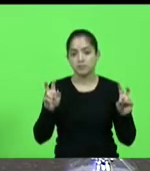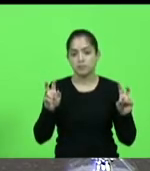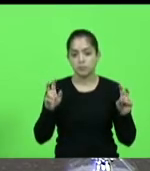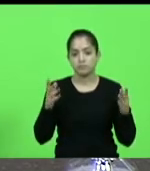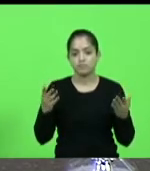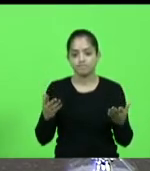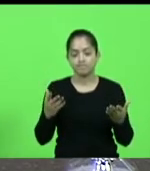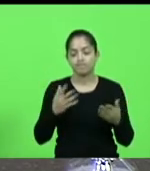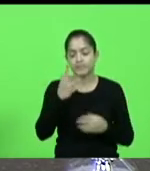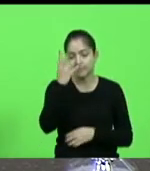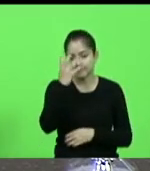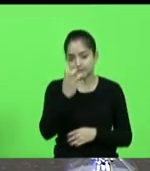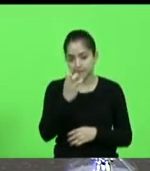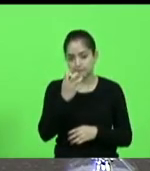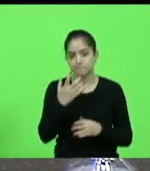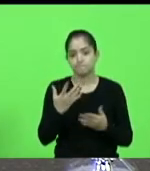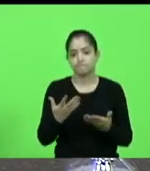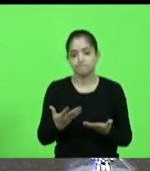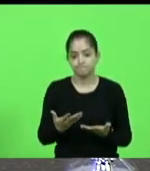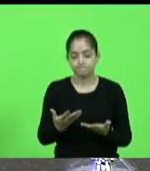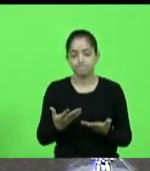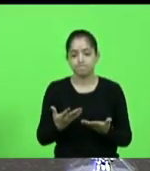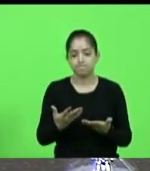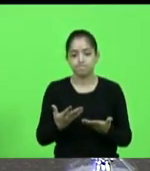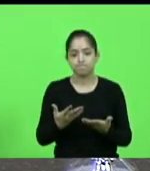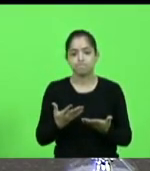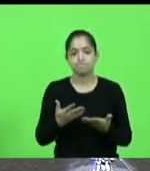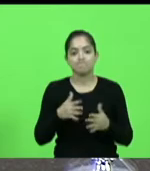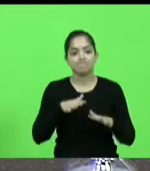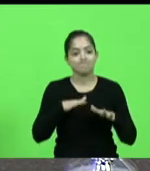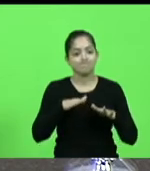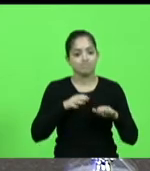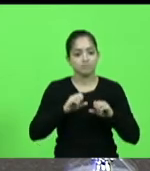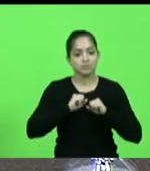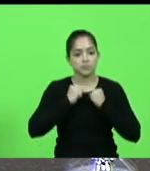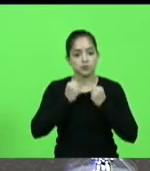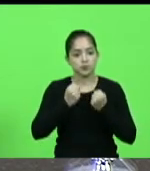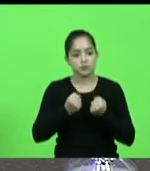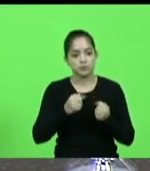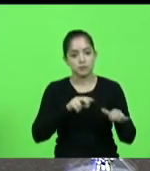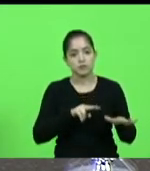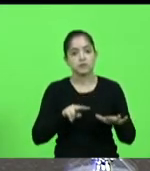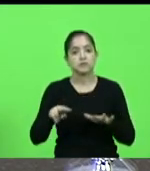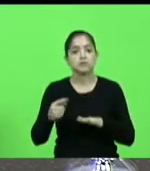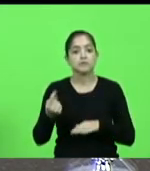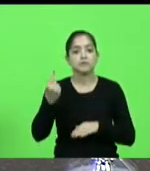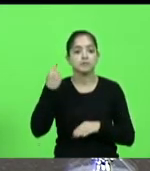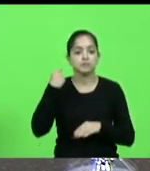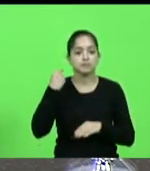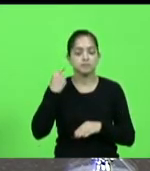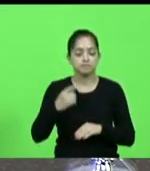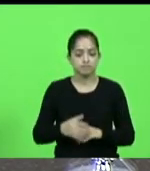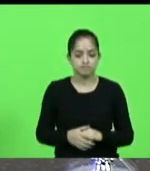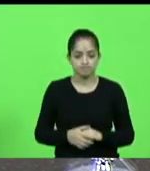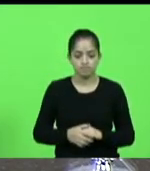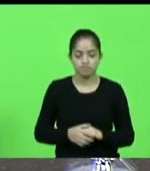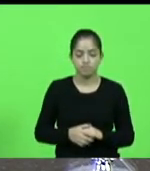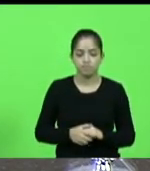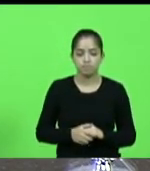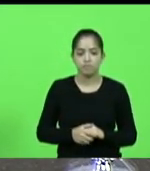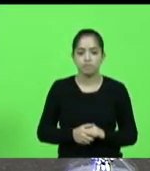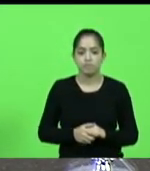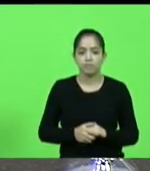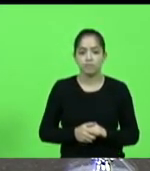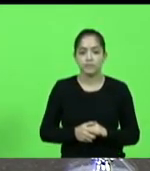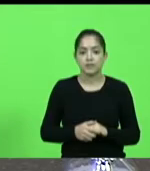muito sério e que mobilizou nossos esforços na semana passada, especialmente quem